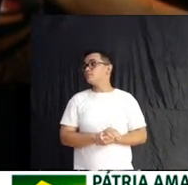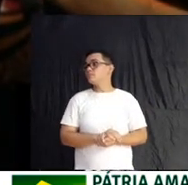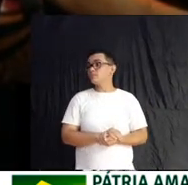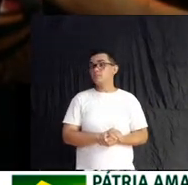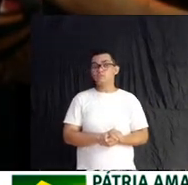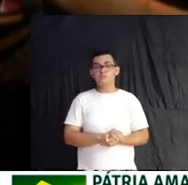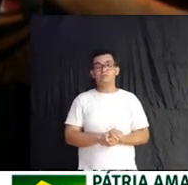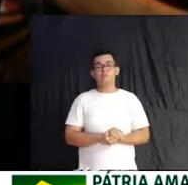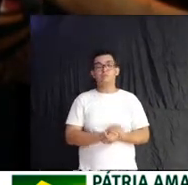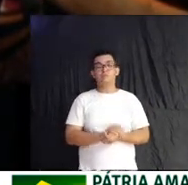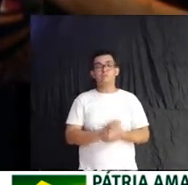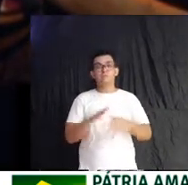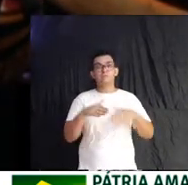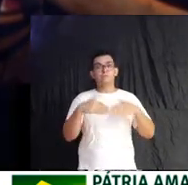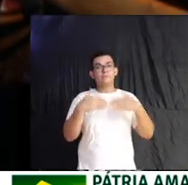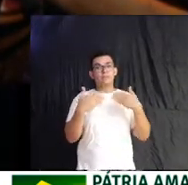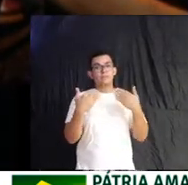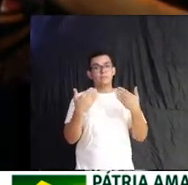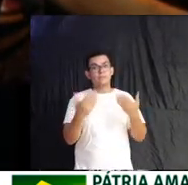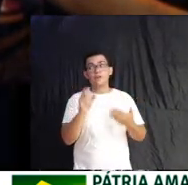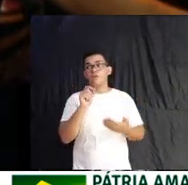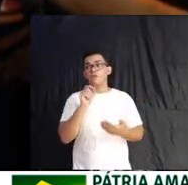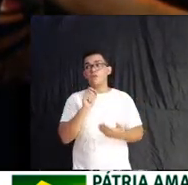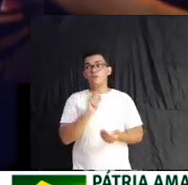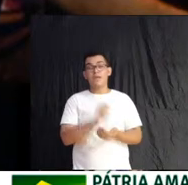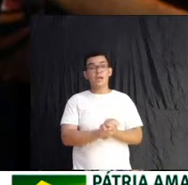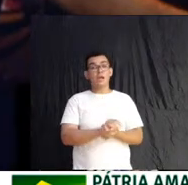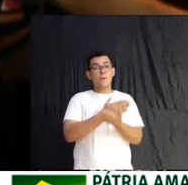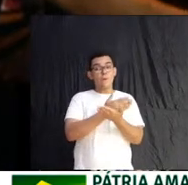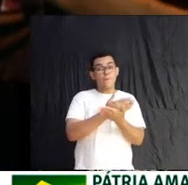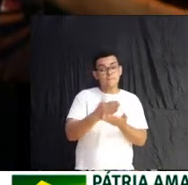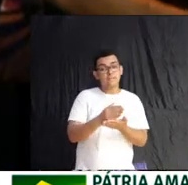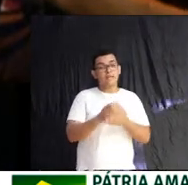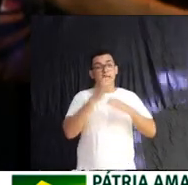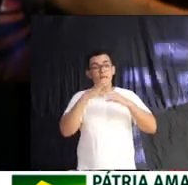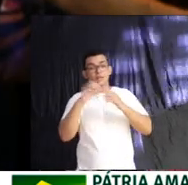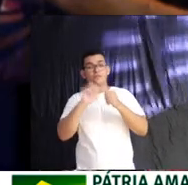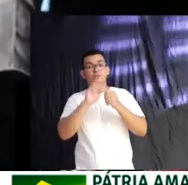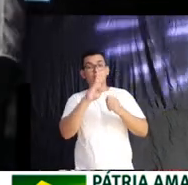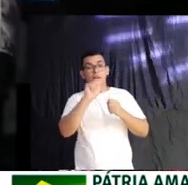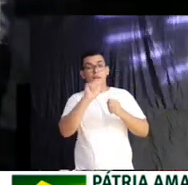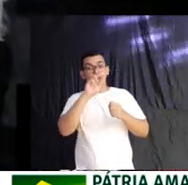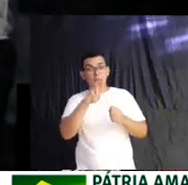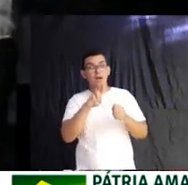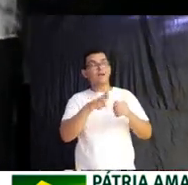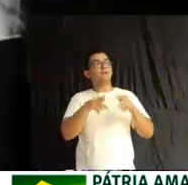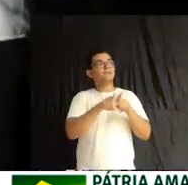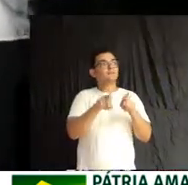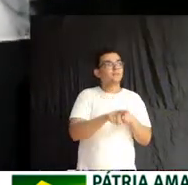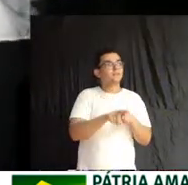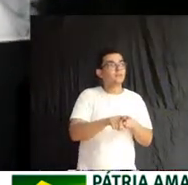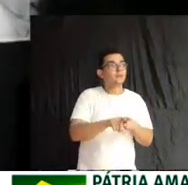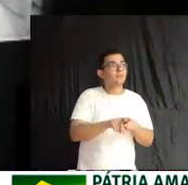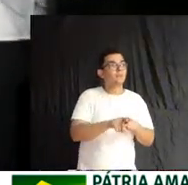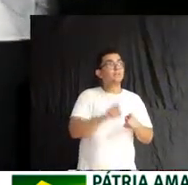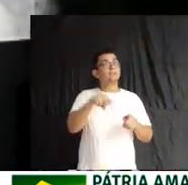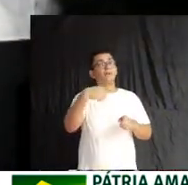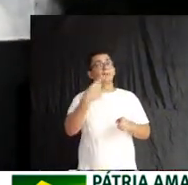caiu, eu fui tocar barzinho. Foi quando eu comecei a fazer barzinho e virei cantora de